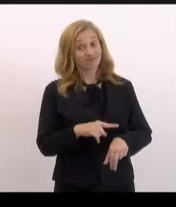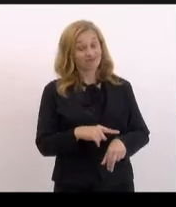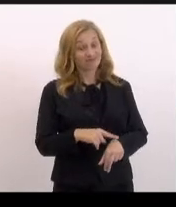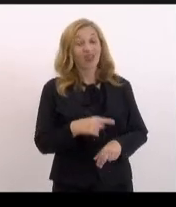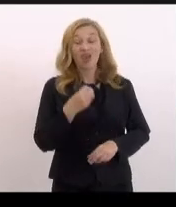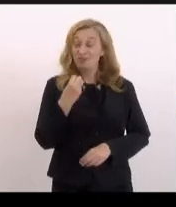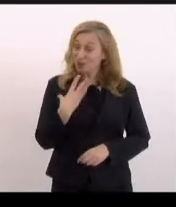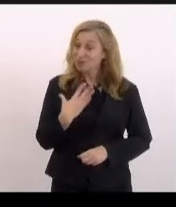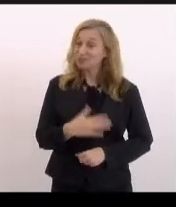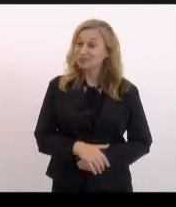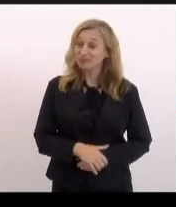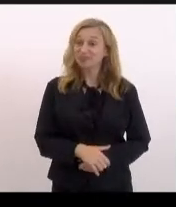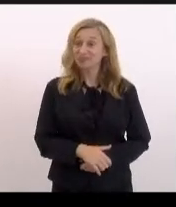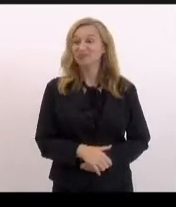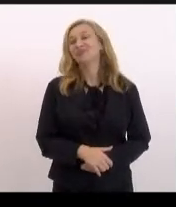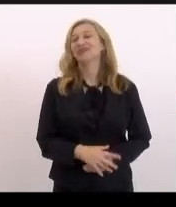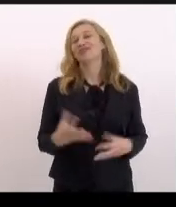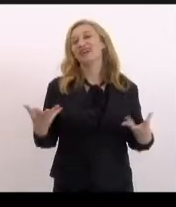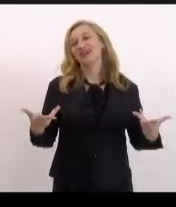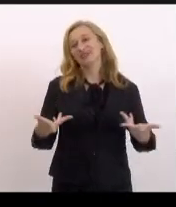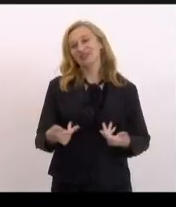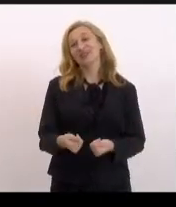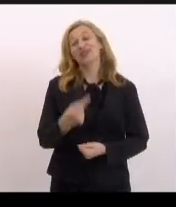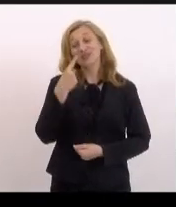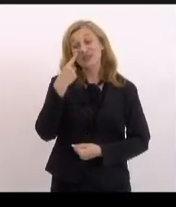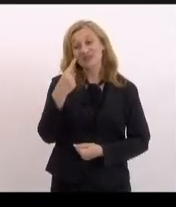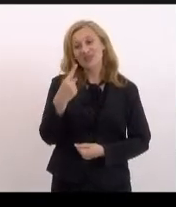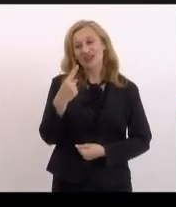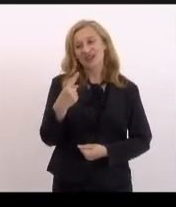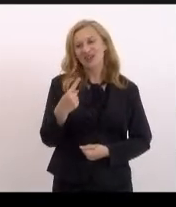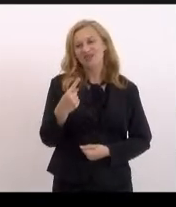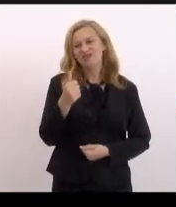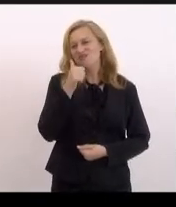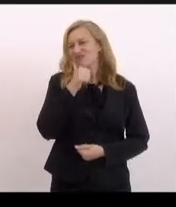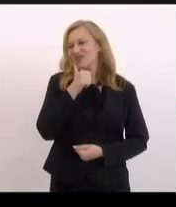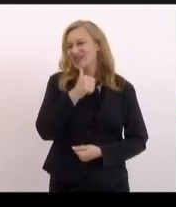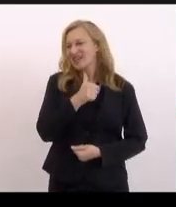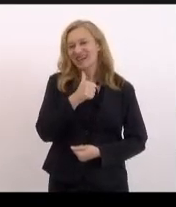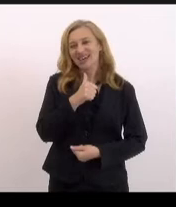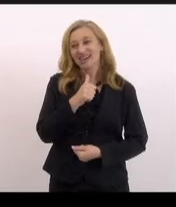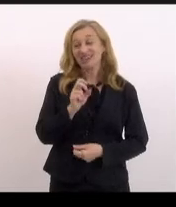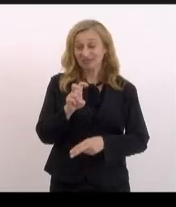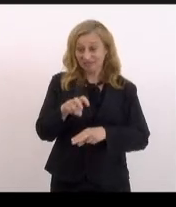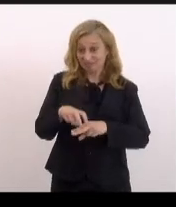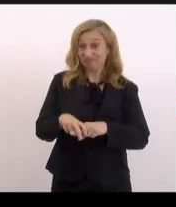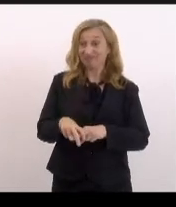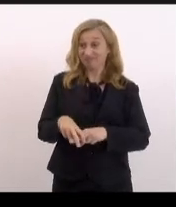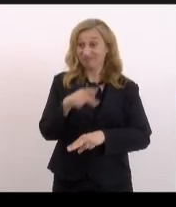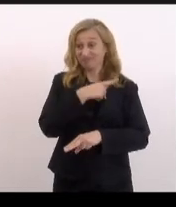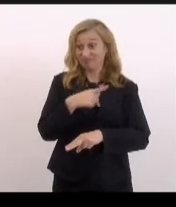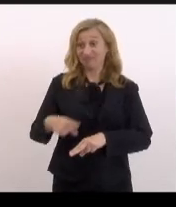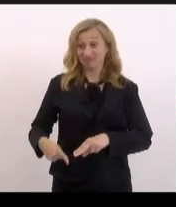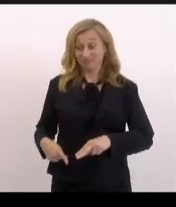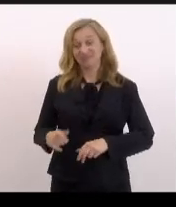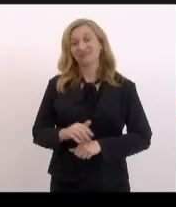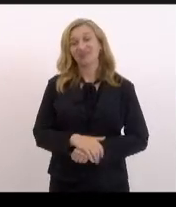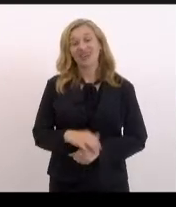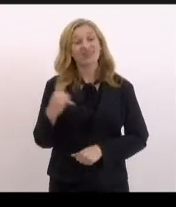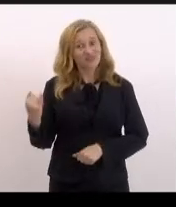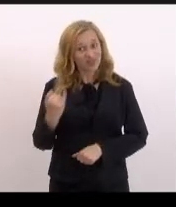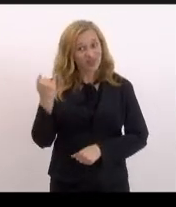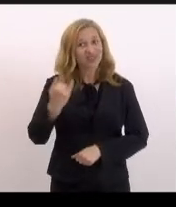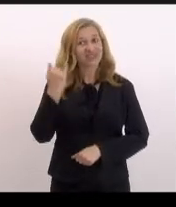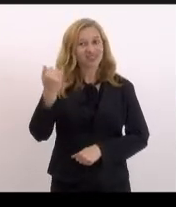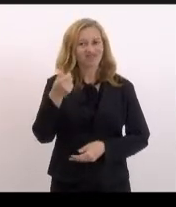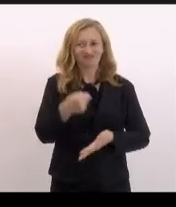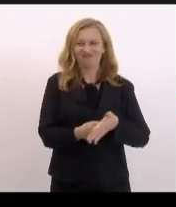sempre muito bom. É sempre maravilhoso ver uma de nós, mulheres, ocupando esse espaço. Muito importante, a